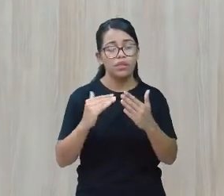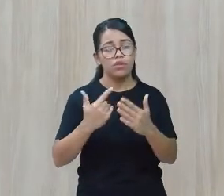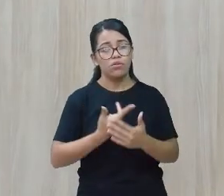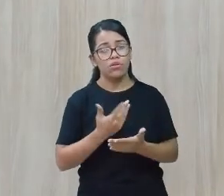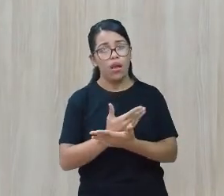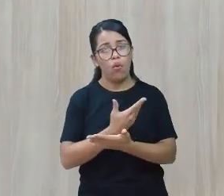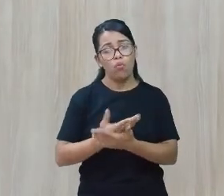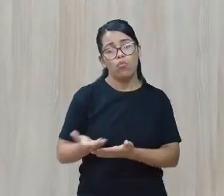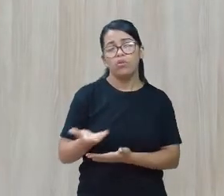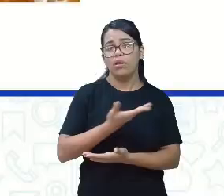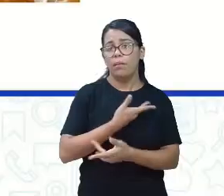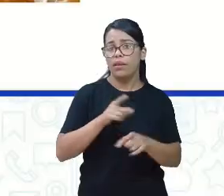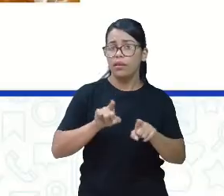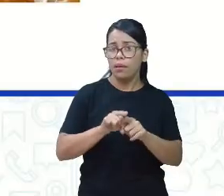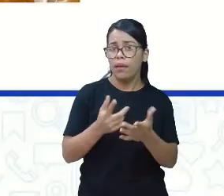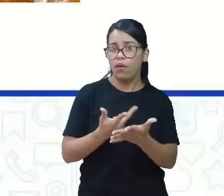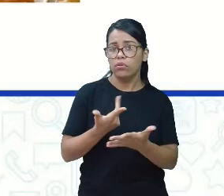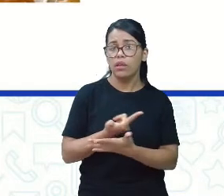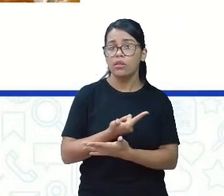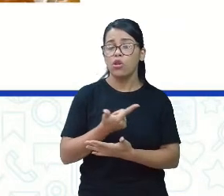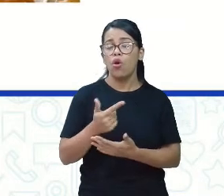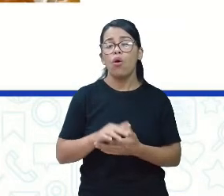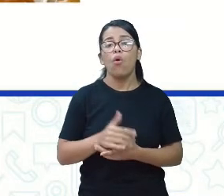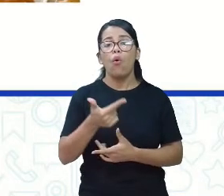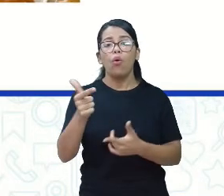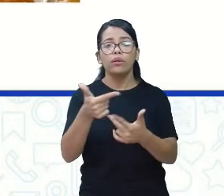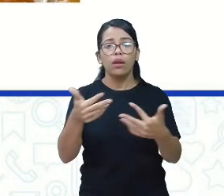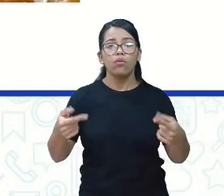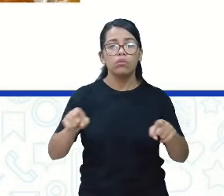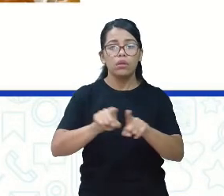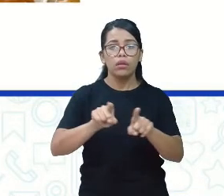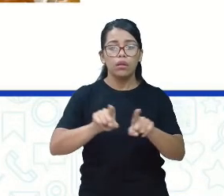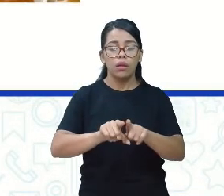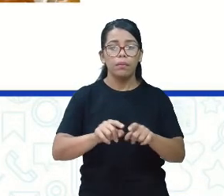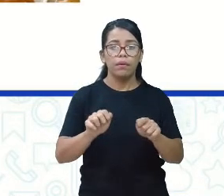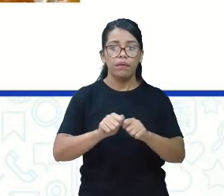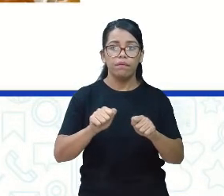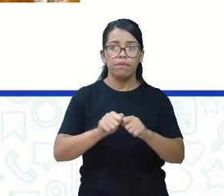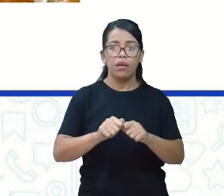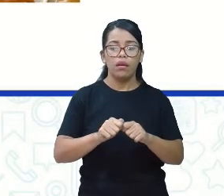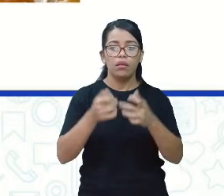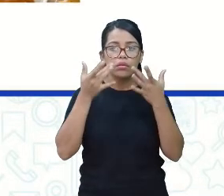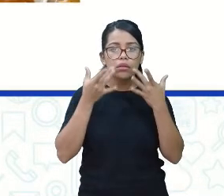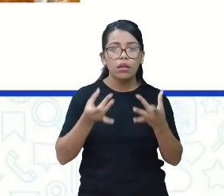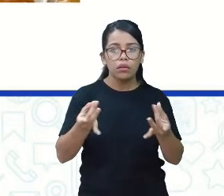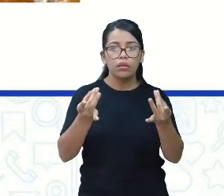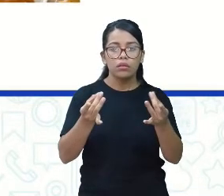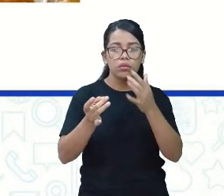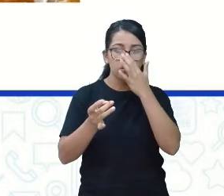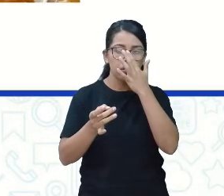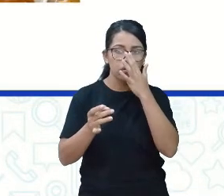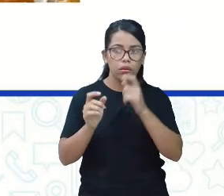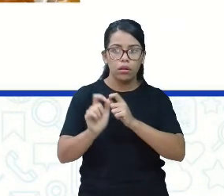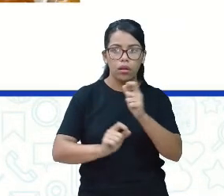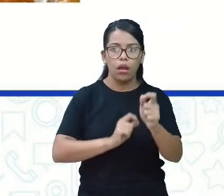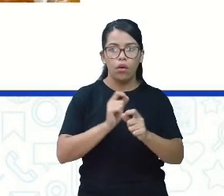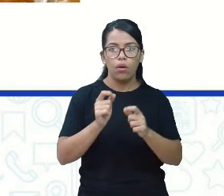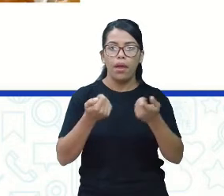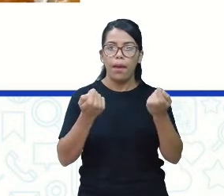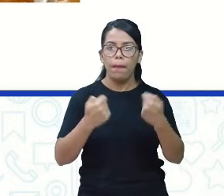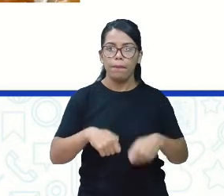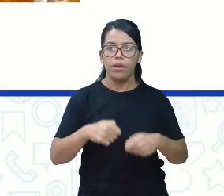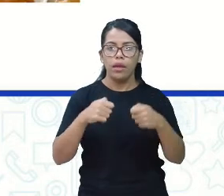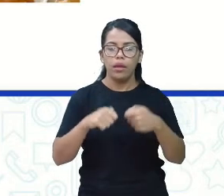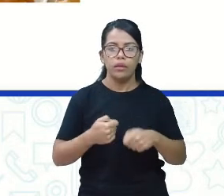também. Outro fator que ele também deve ser ressaltado é o afastamento dos membros da família,